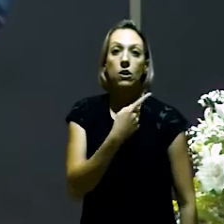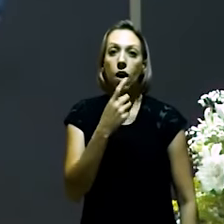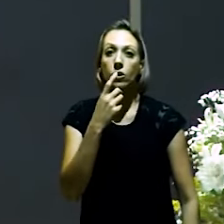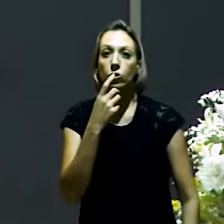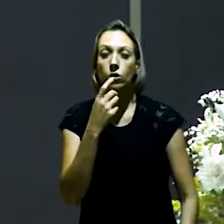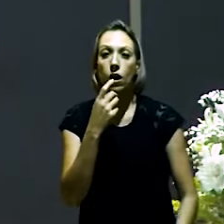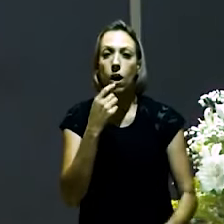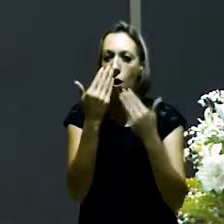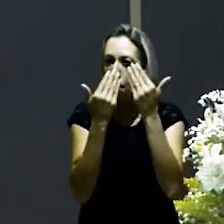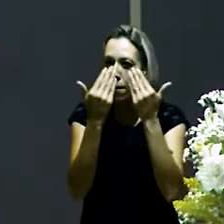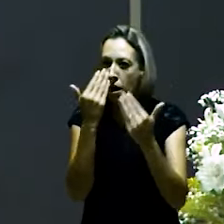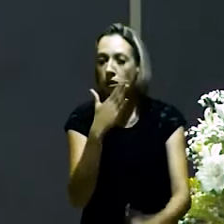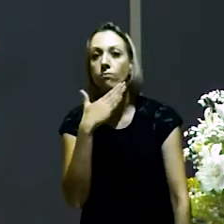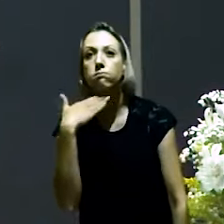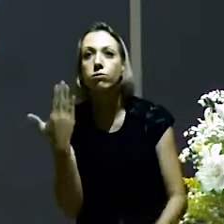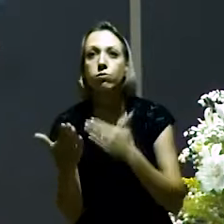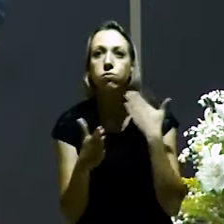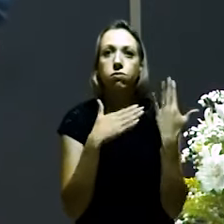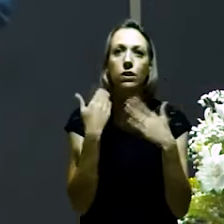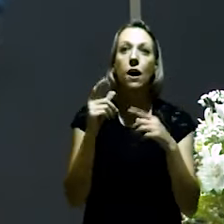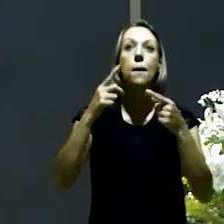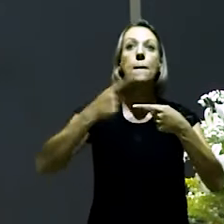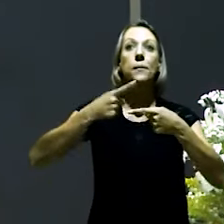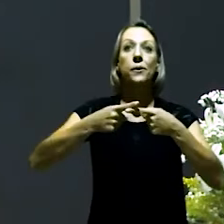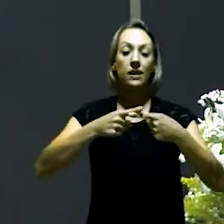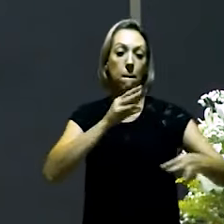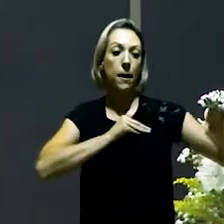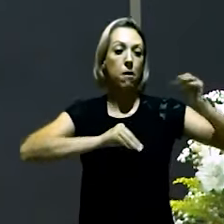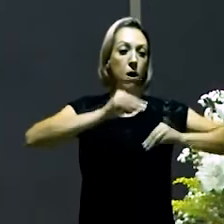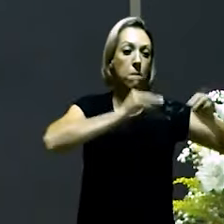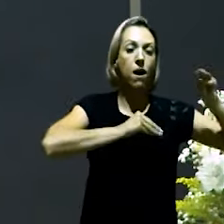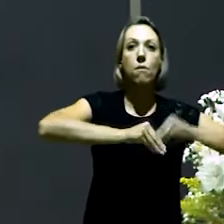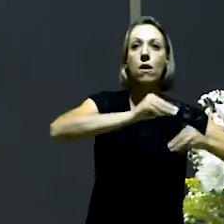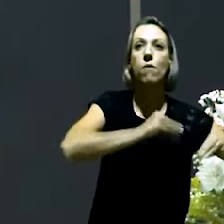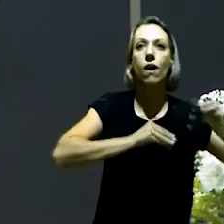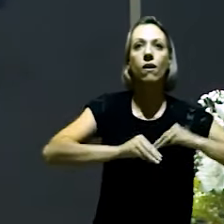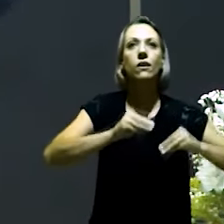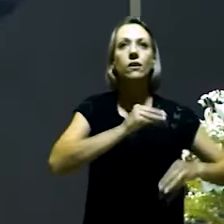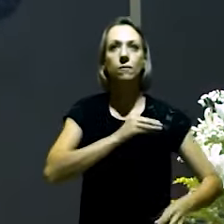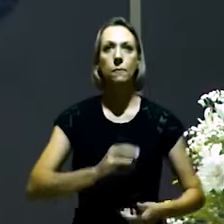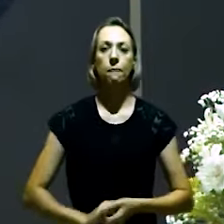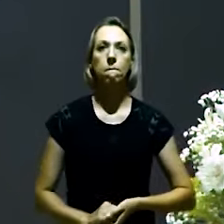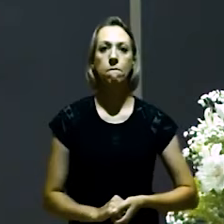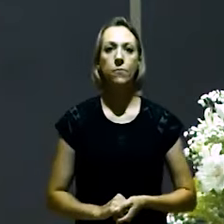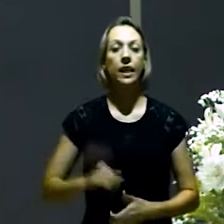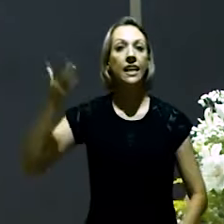na incircuncisão do nosso coração. Você sabe quem éramos nós nesse ambiente de batalha? Nós éramos os